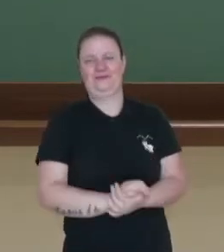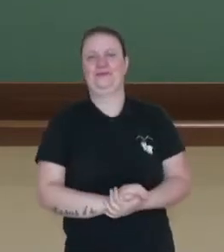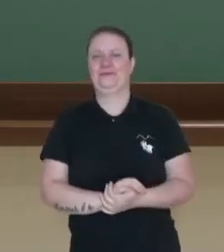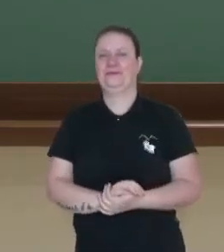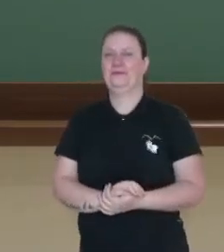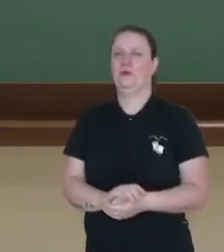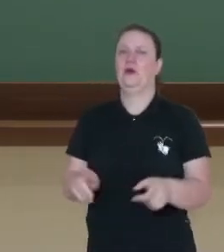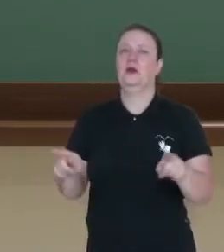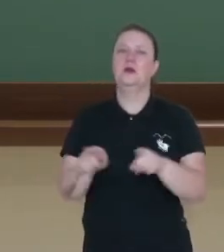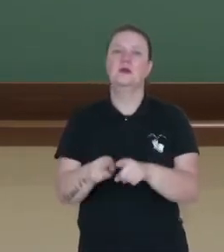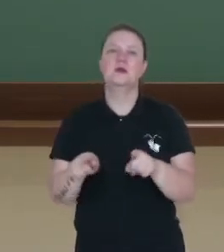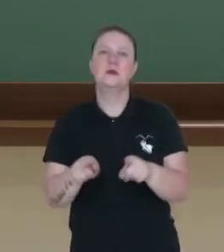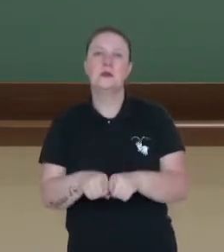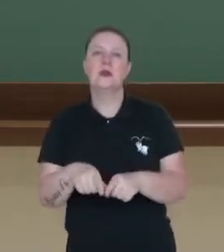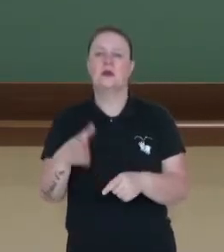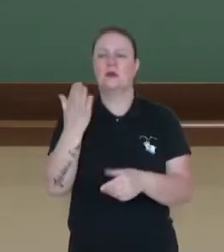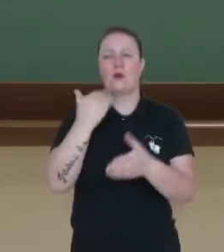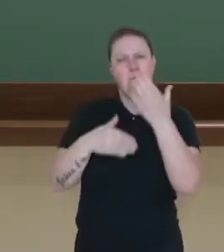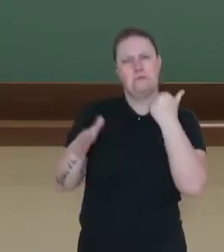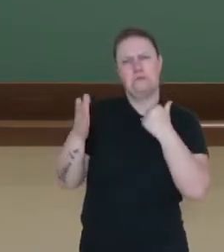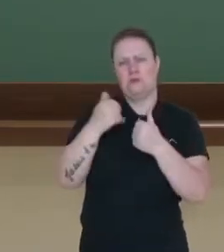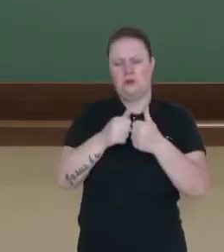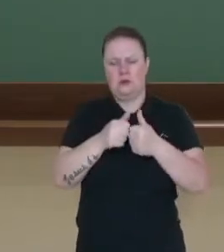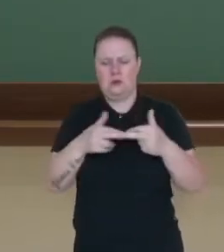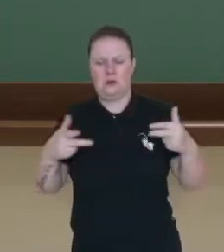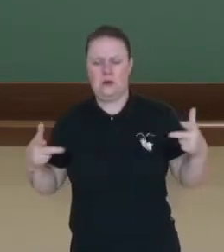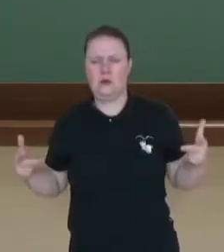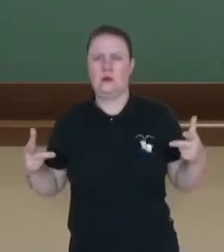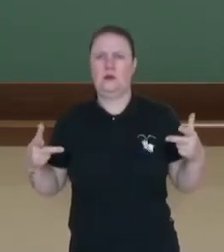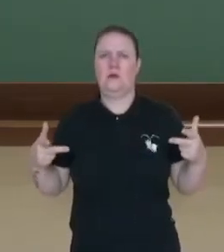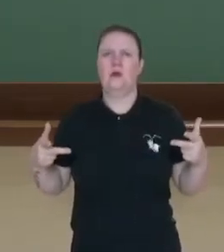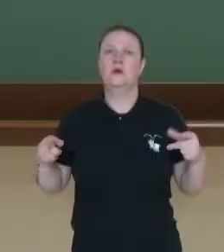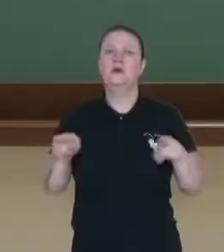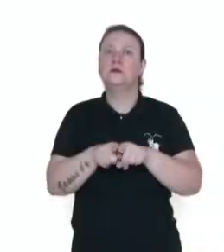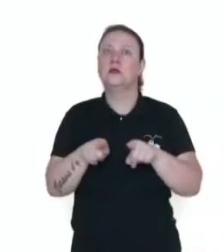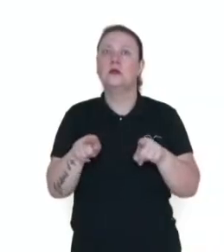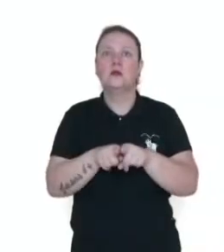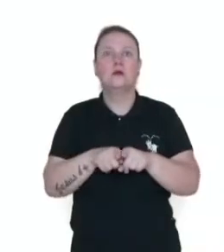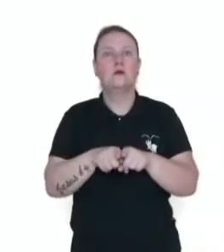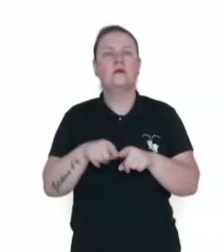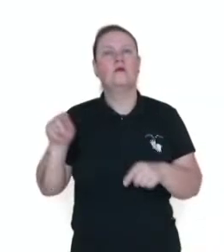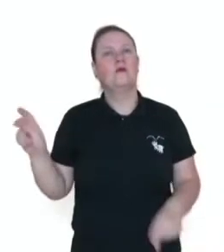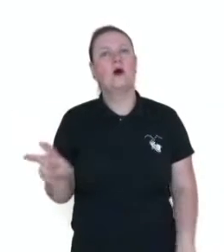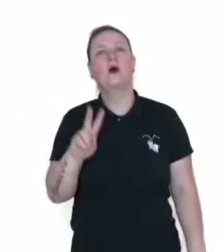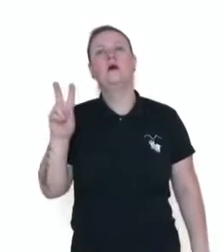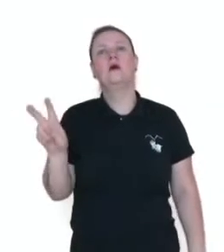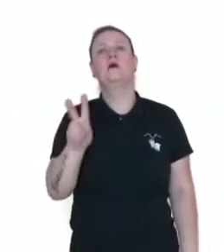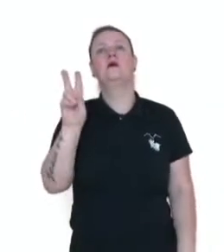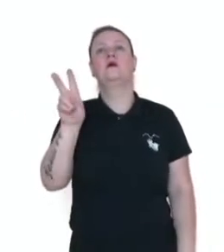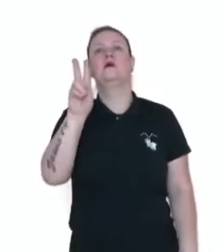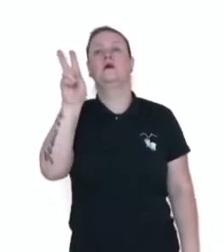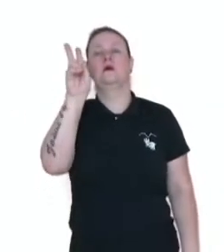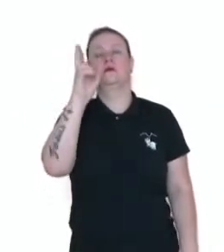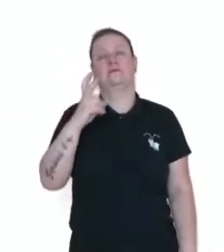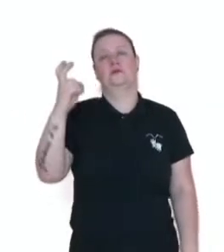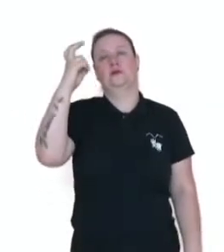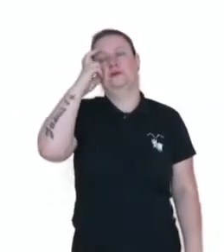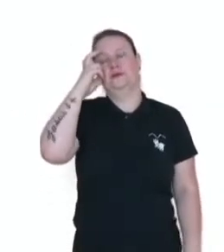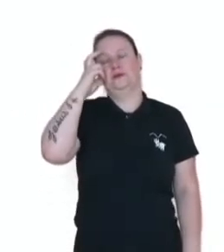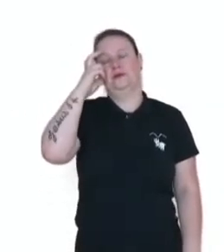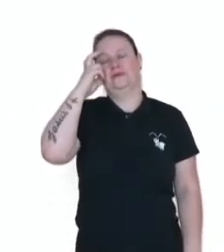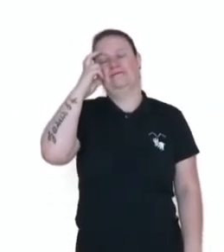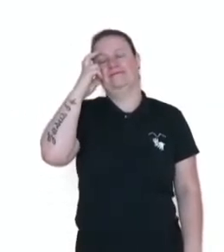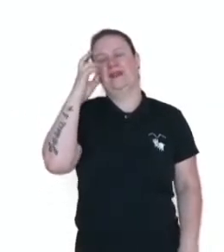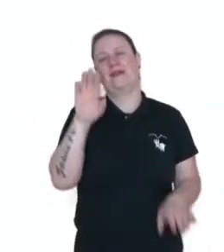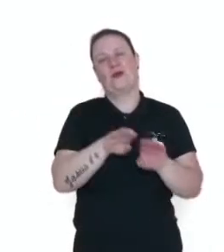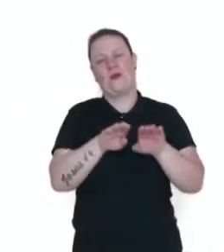banho diário, o uso de alguns alimentos, né, como a mandioca, são valores culturais do Brasil. E a nossa culinária tão